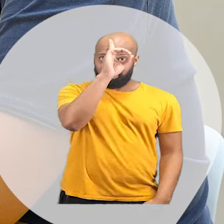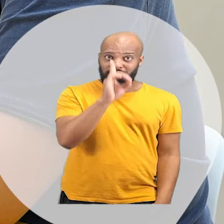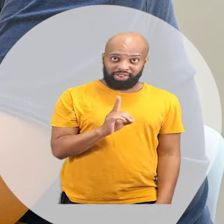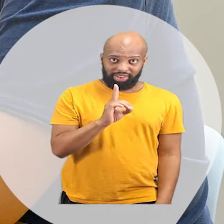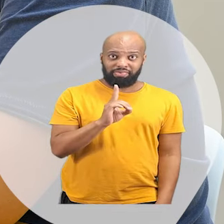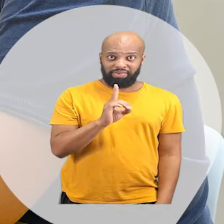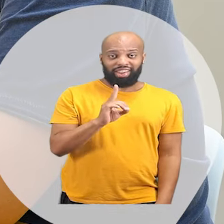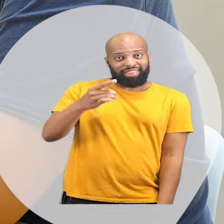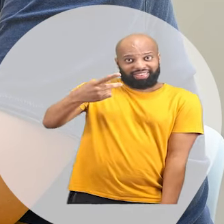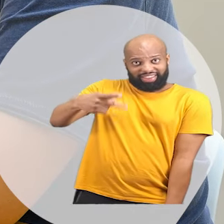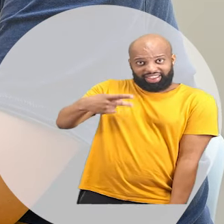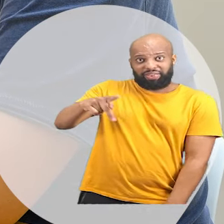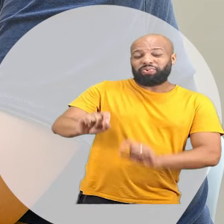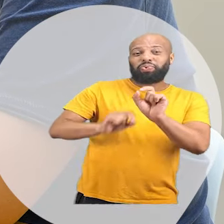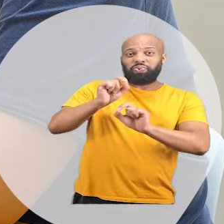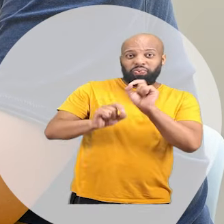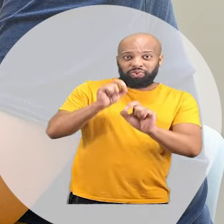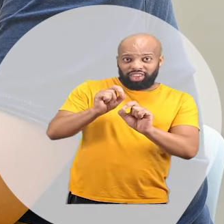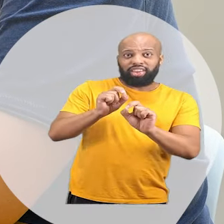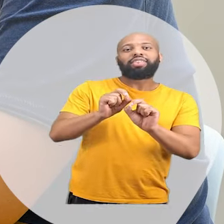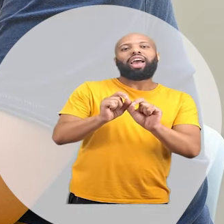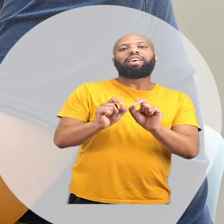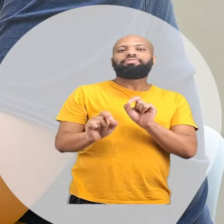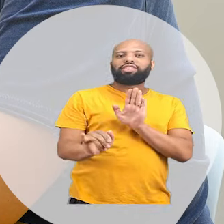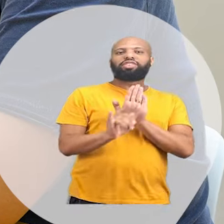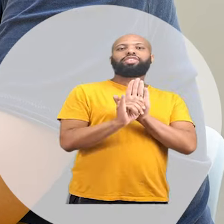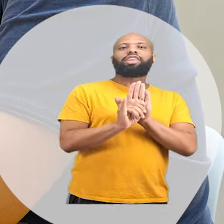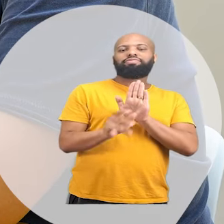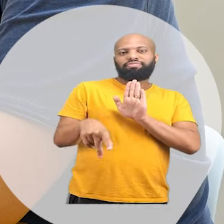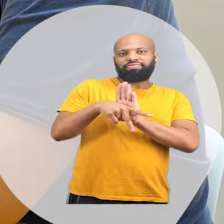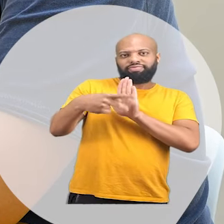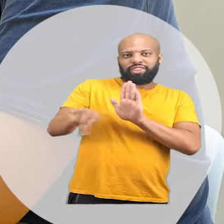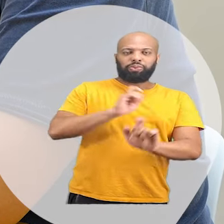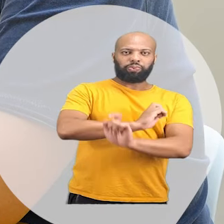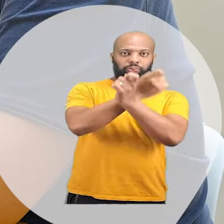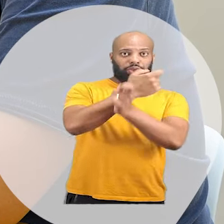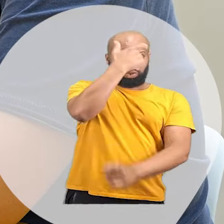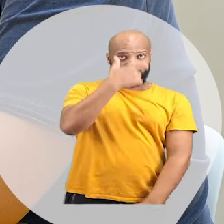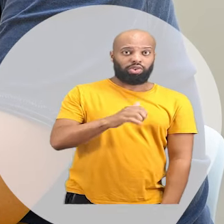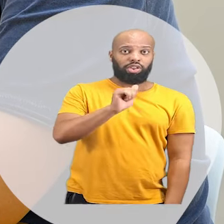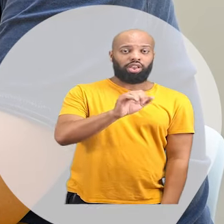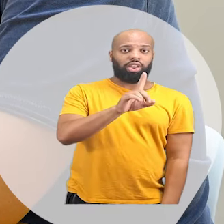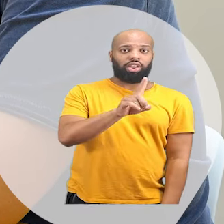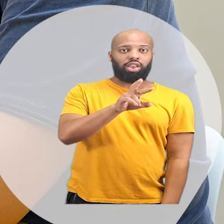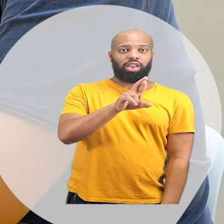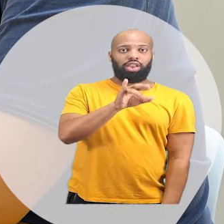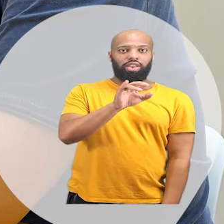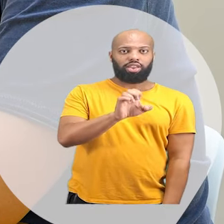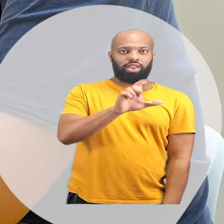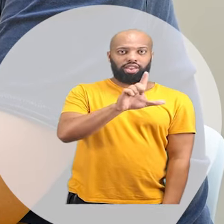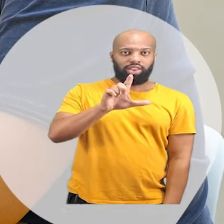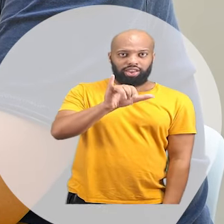o podcast da diretoria institucional da PUC Paraná eu sou Adriele sou estreando aqui como host na mesa